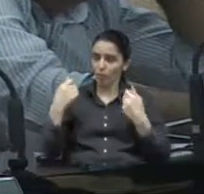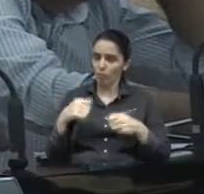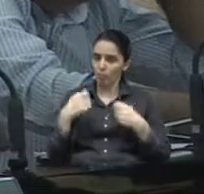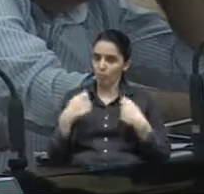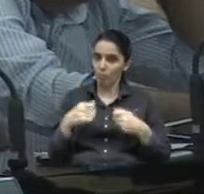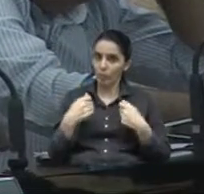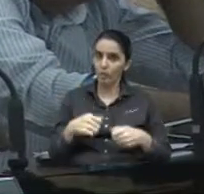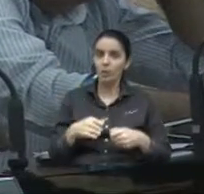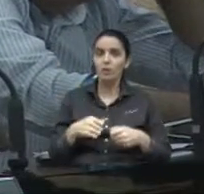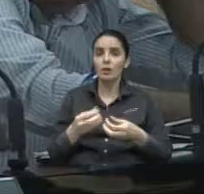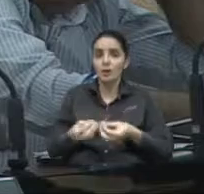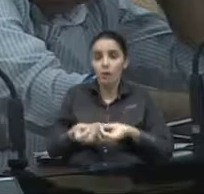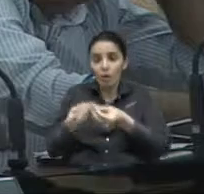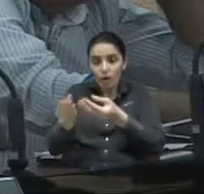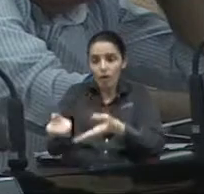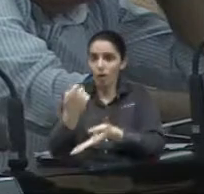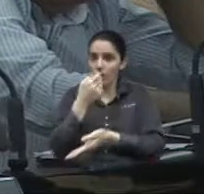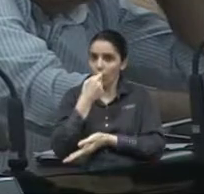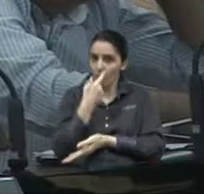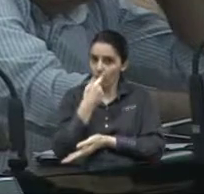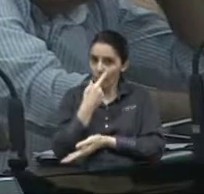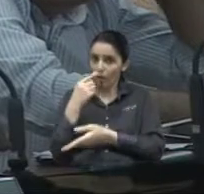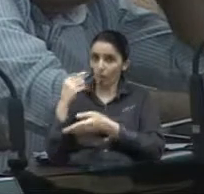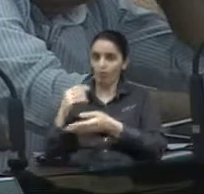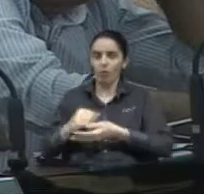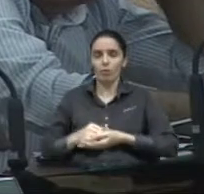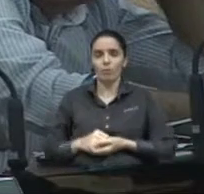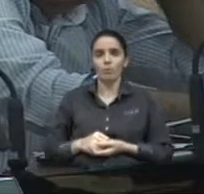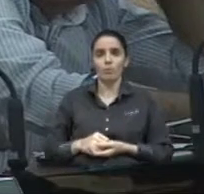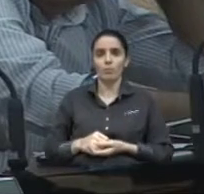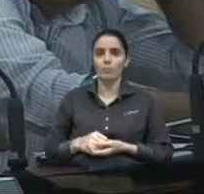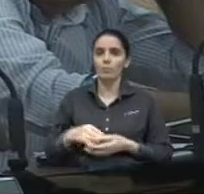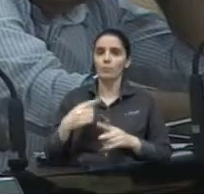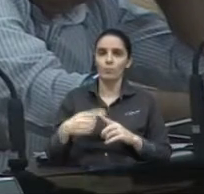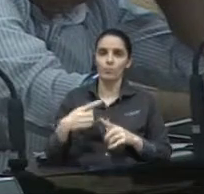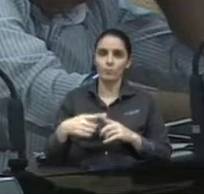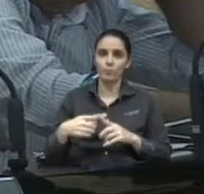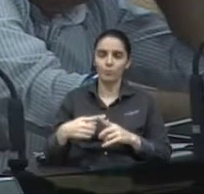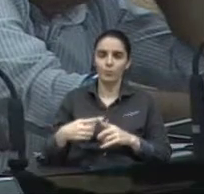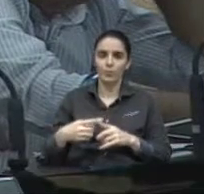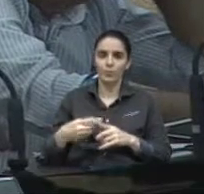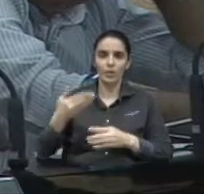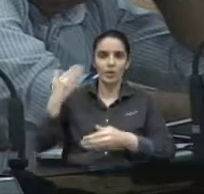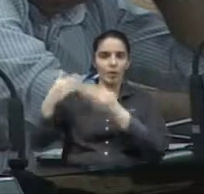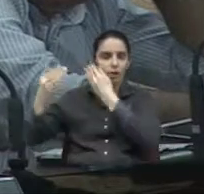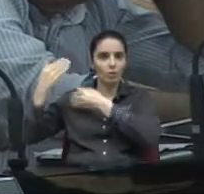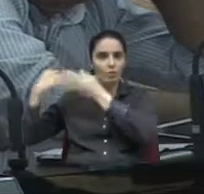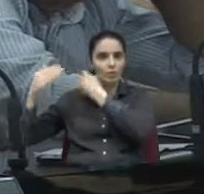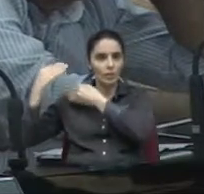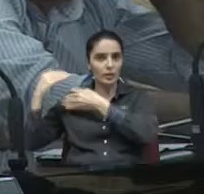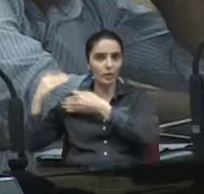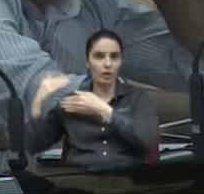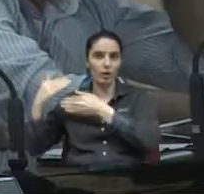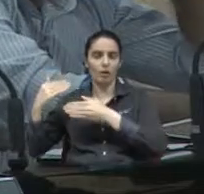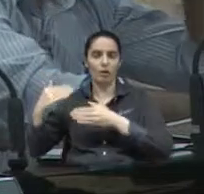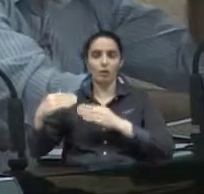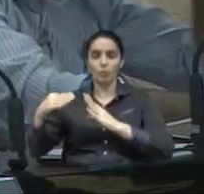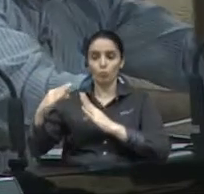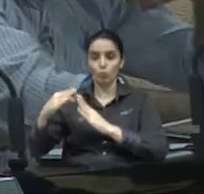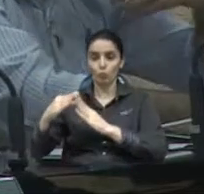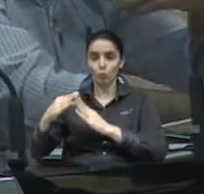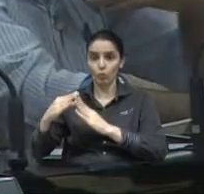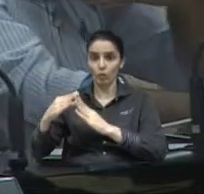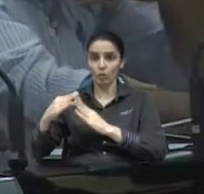necessidade da entrega do remédio, visto que alguns dias atrás foram fechadas vários